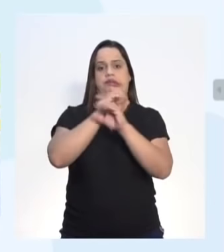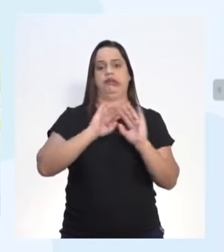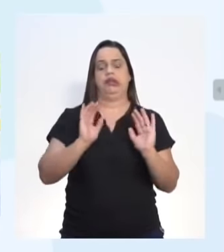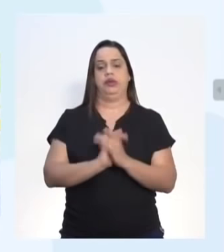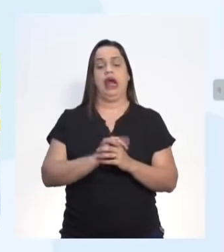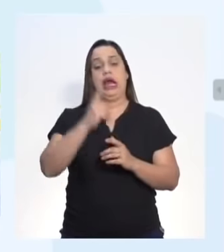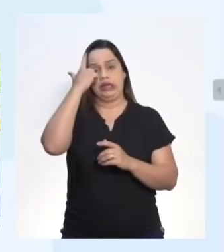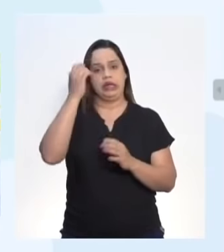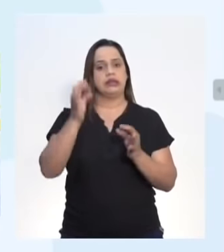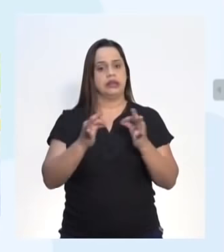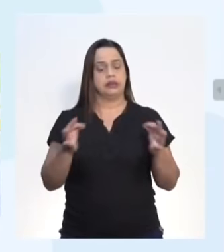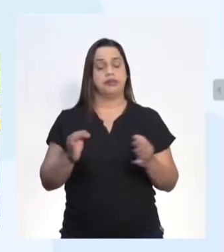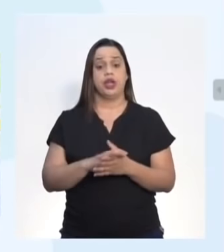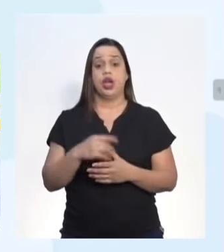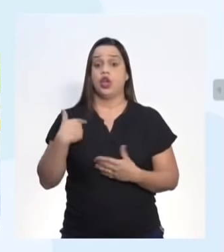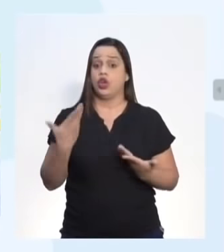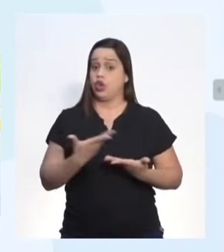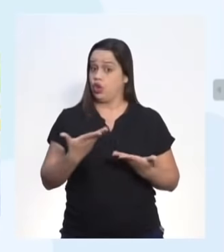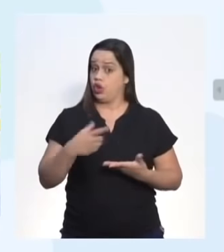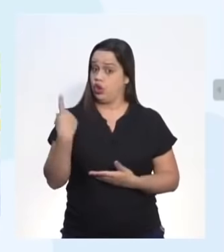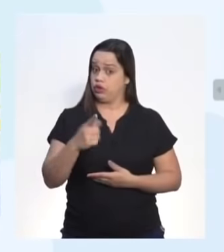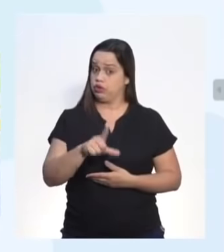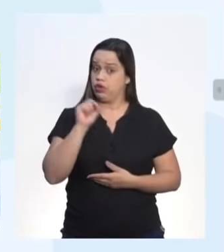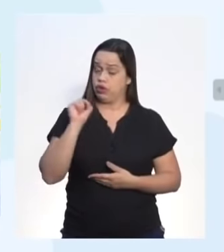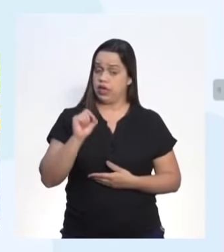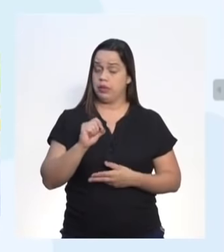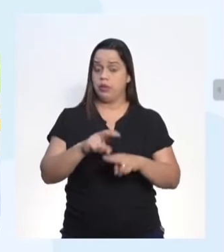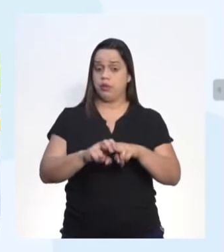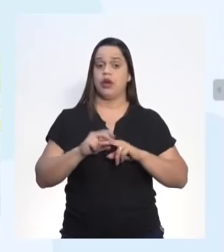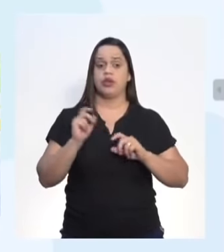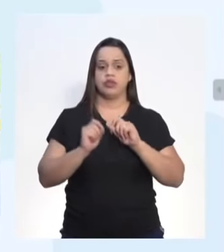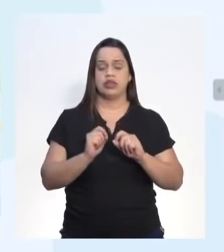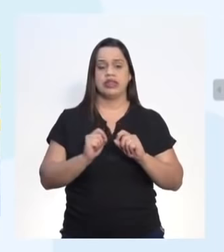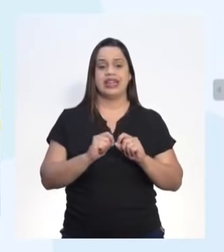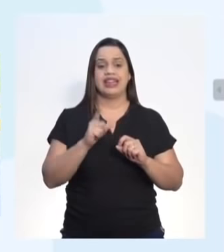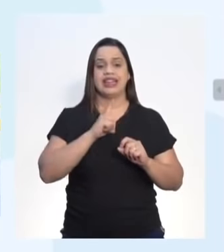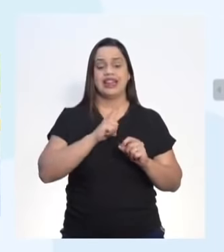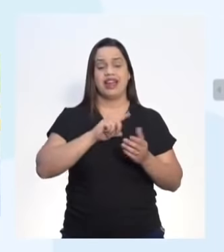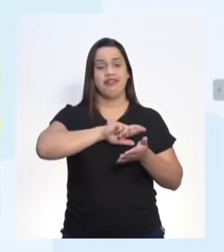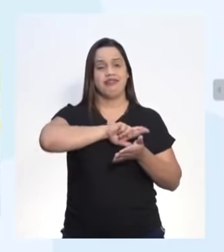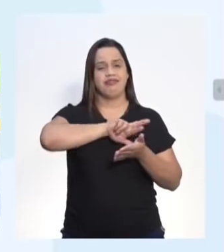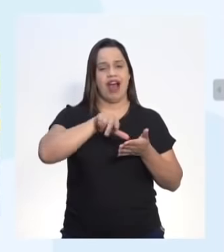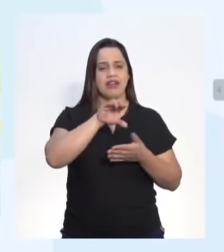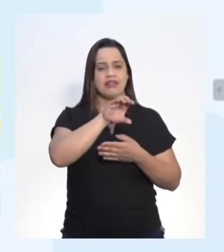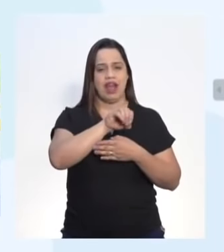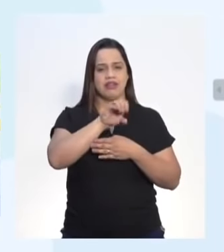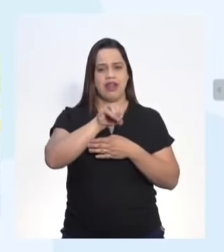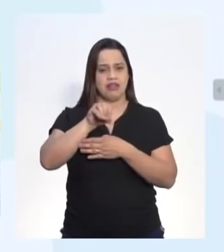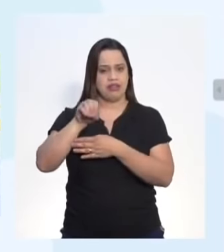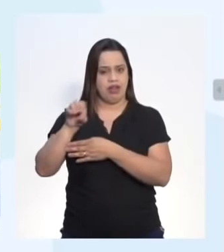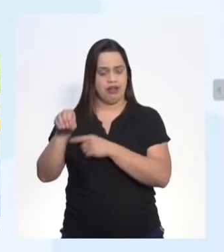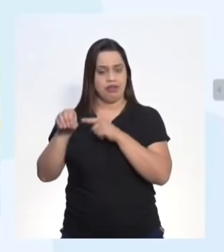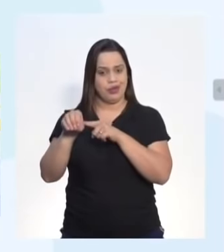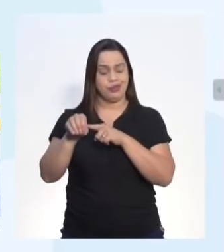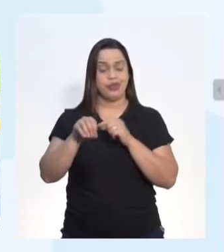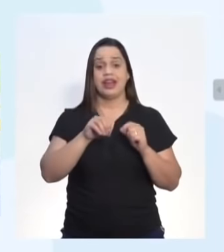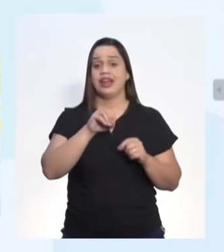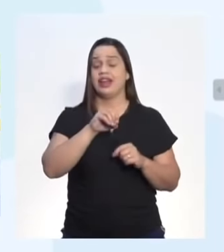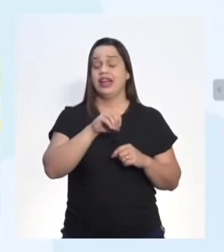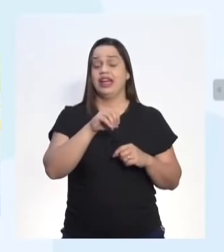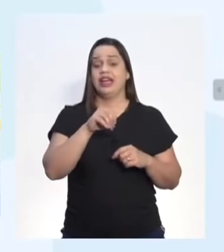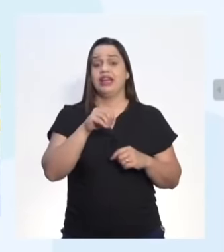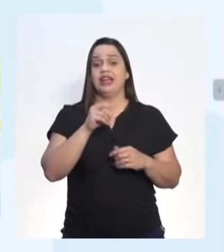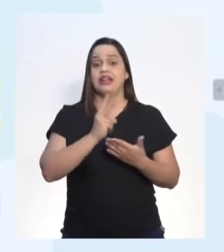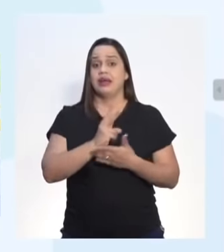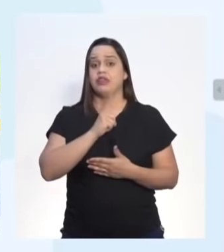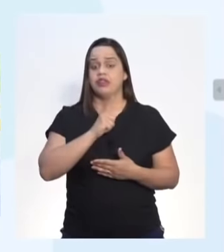ideia, né, que a gente optou por fazer essa aqui é por conta desse monte de zeros aqui. E aí, quando a gente tem a ideia